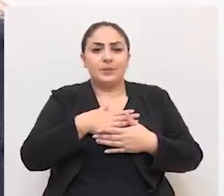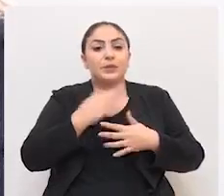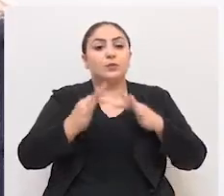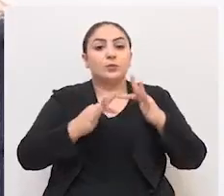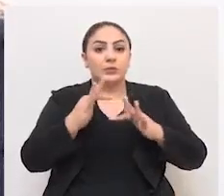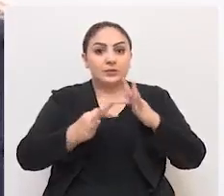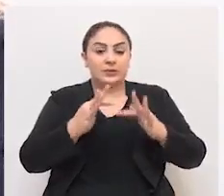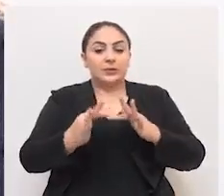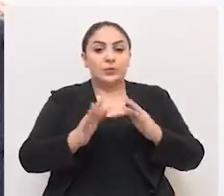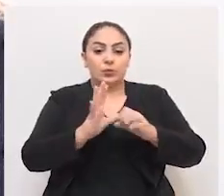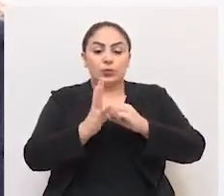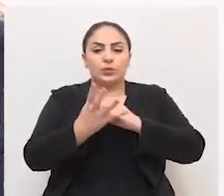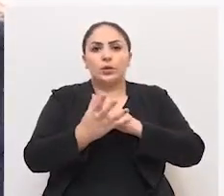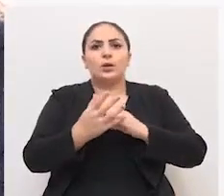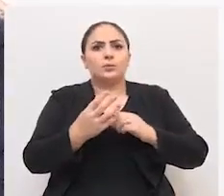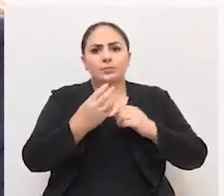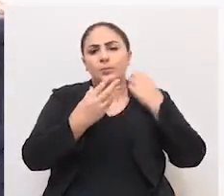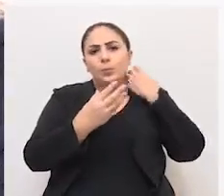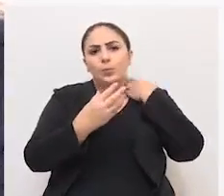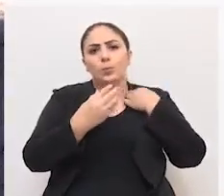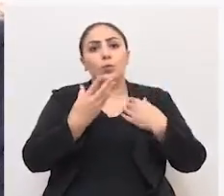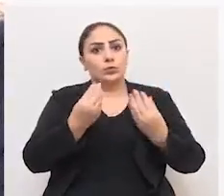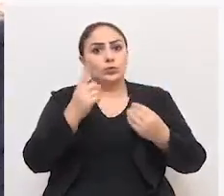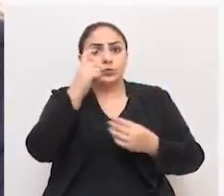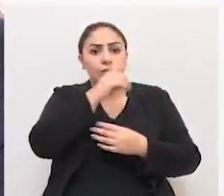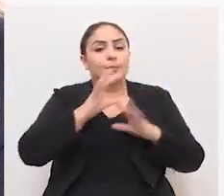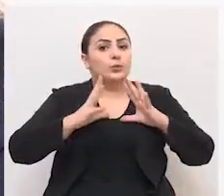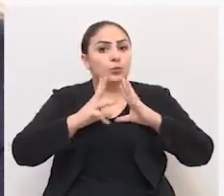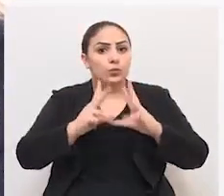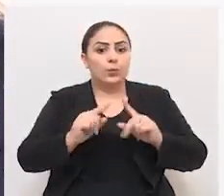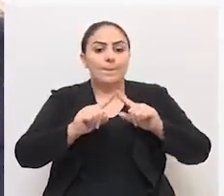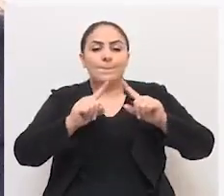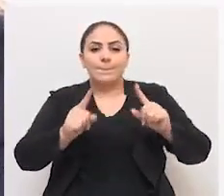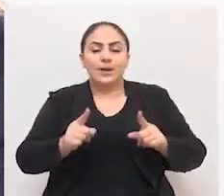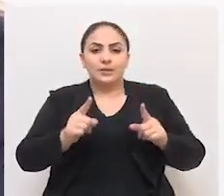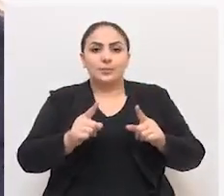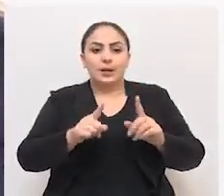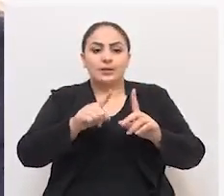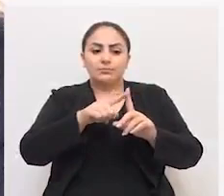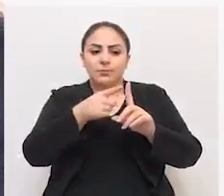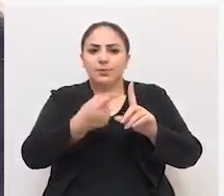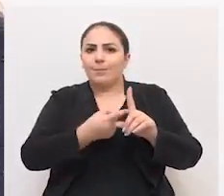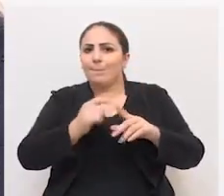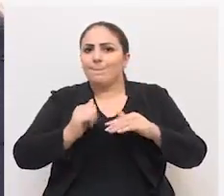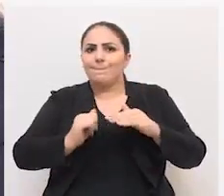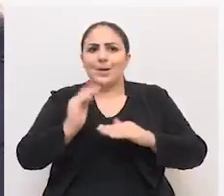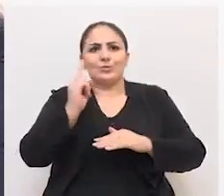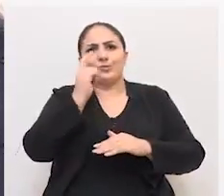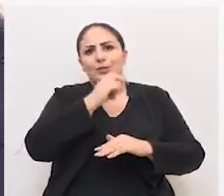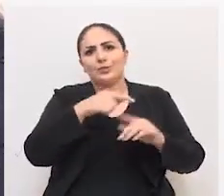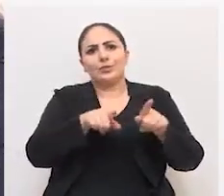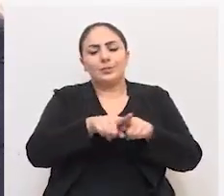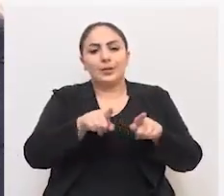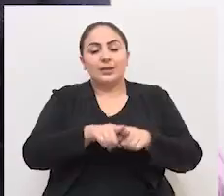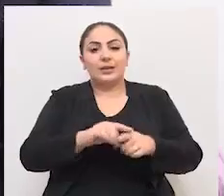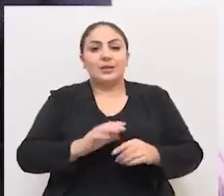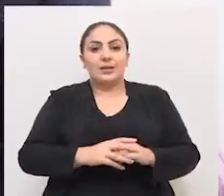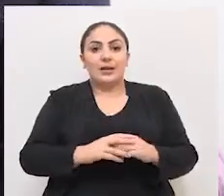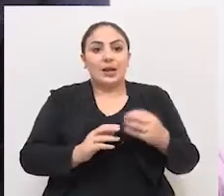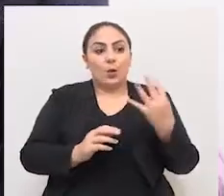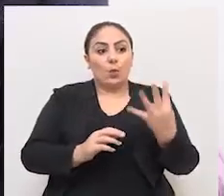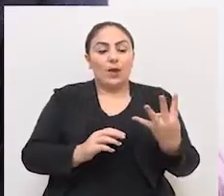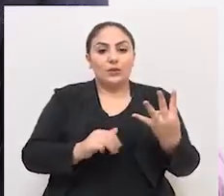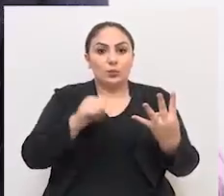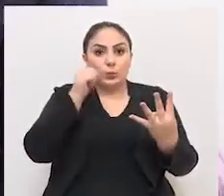muita ansiedade em função da pandemia, está sendo bem difícil para todo mundo, mas para a gestante está sendo muito difícil também. A